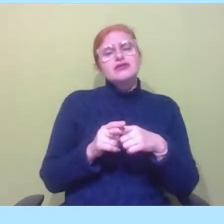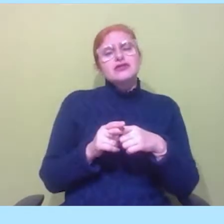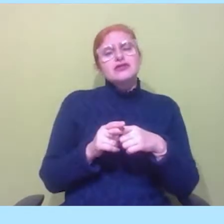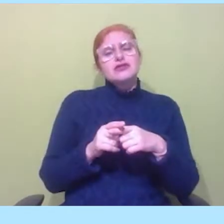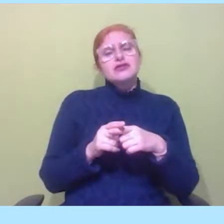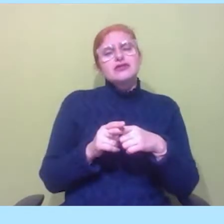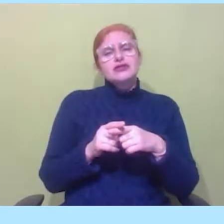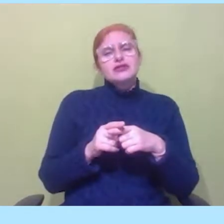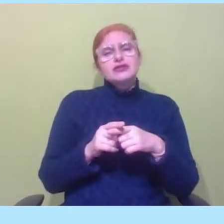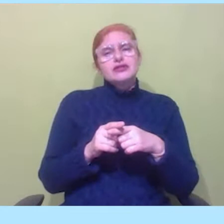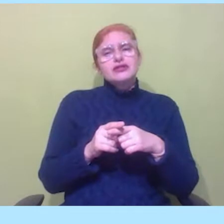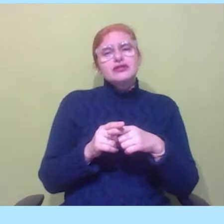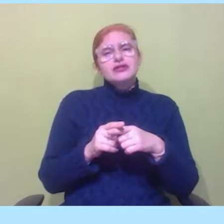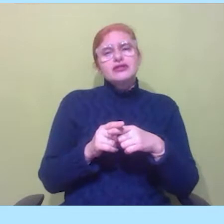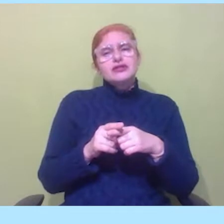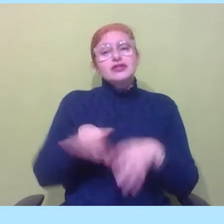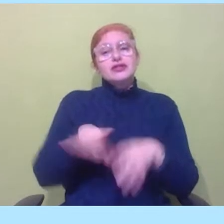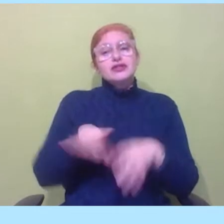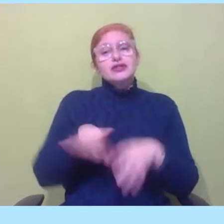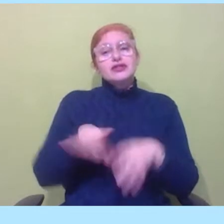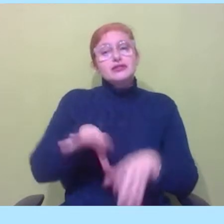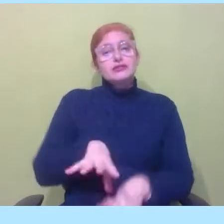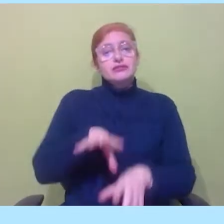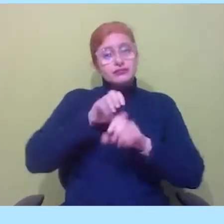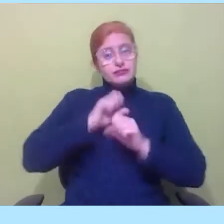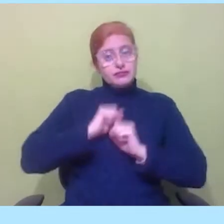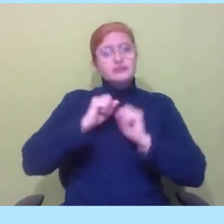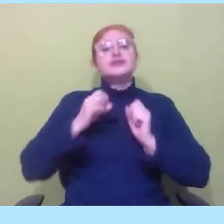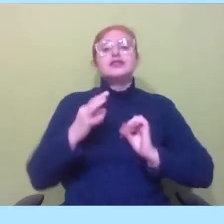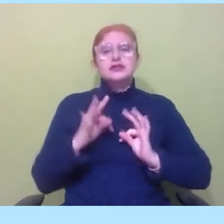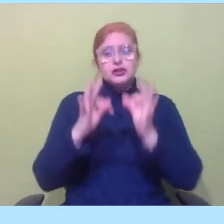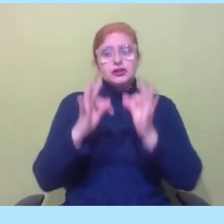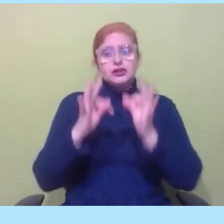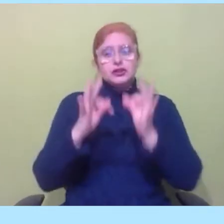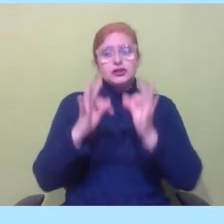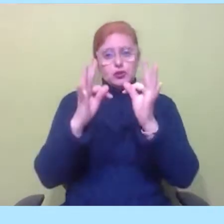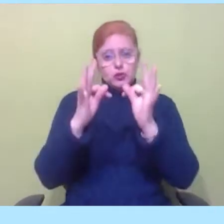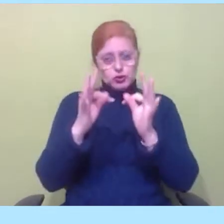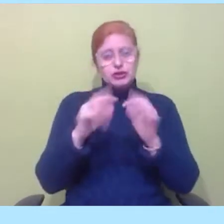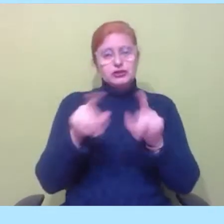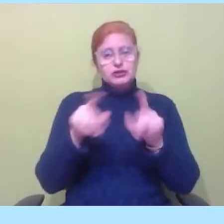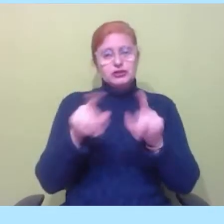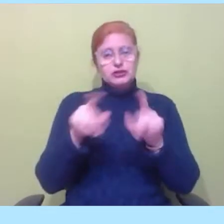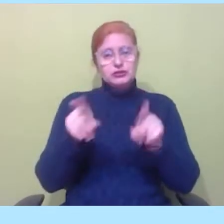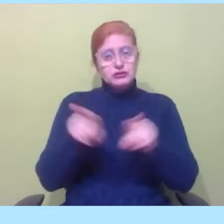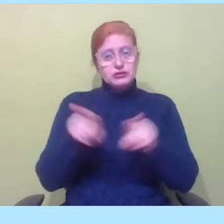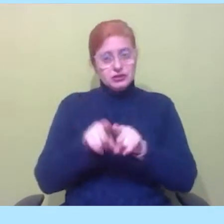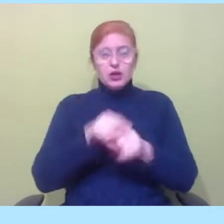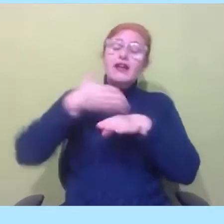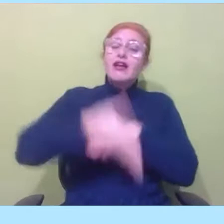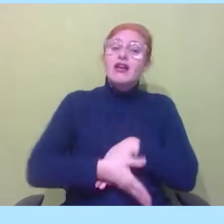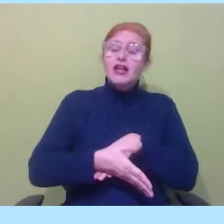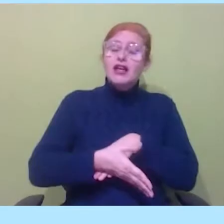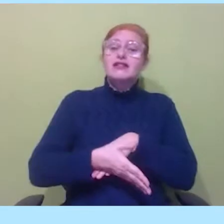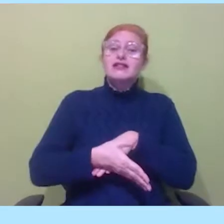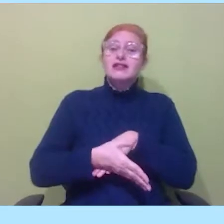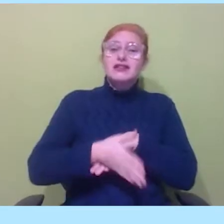tecnologia e também como que a gente se insere, né, nesses cenários capitalistas e violentos, como que a gente pode se